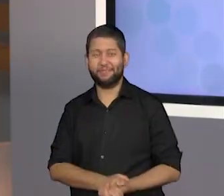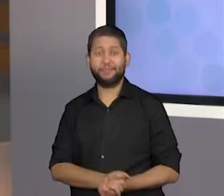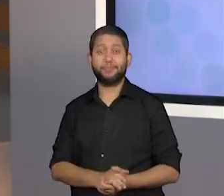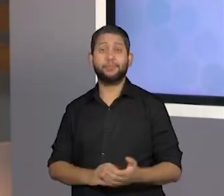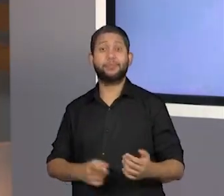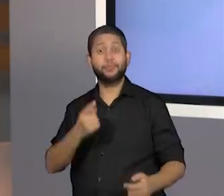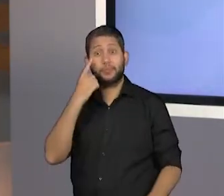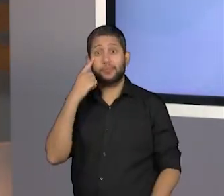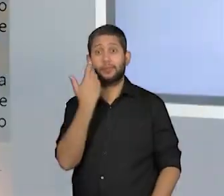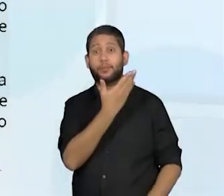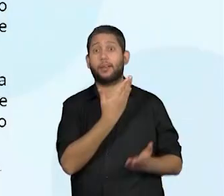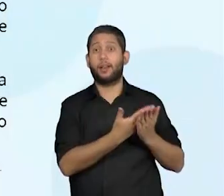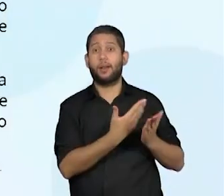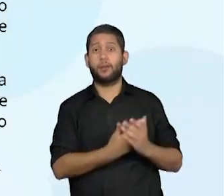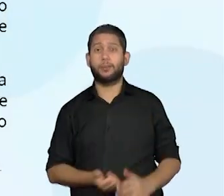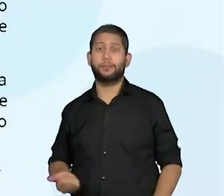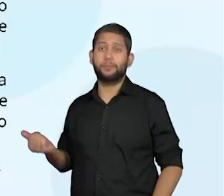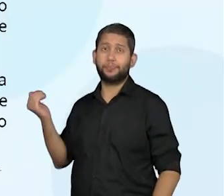para o título da aula.